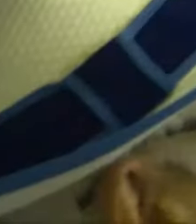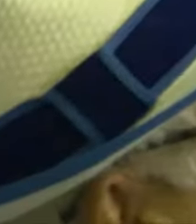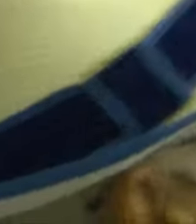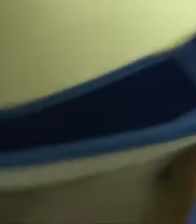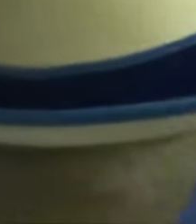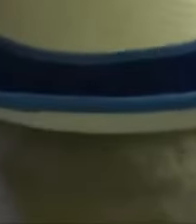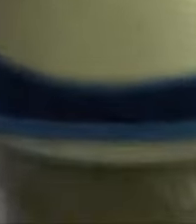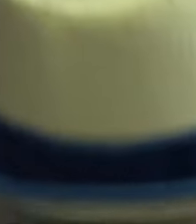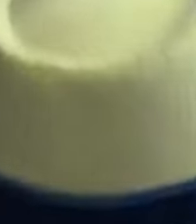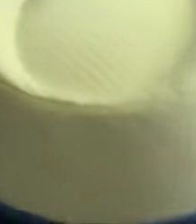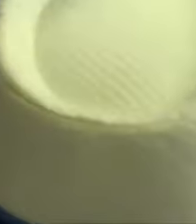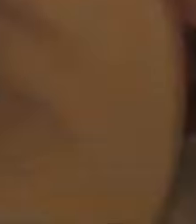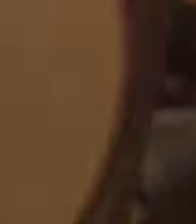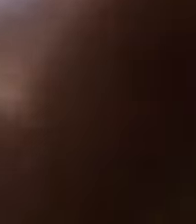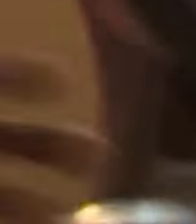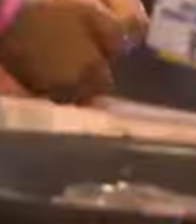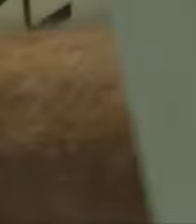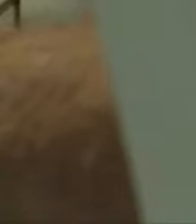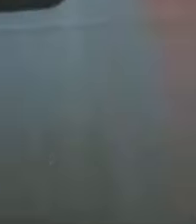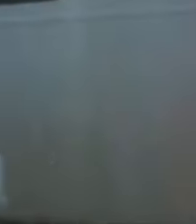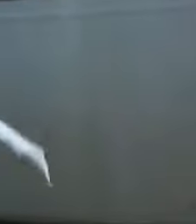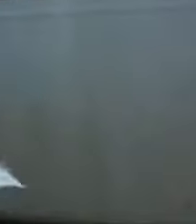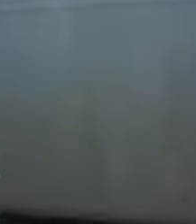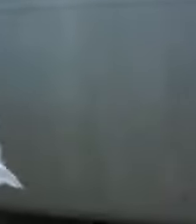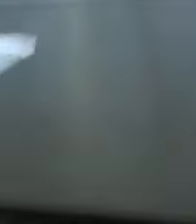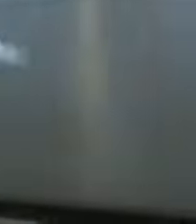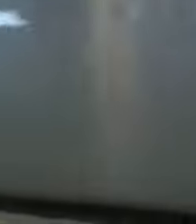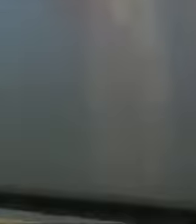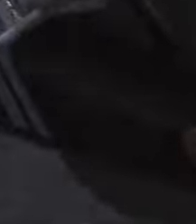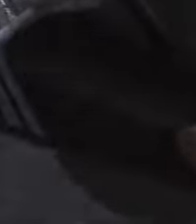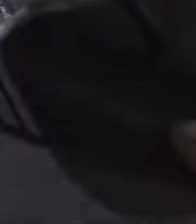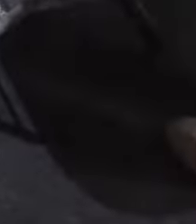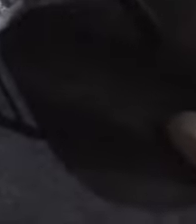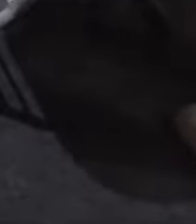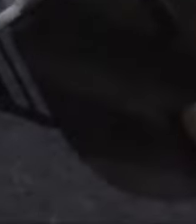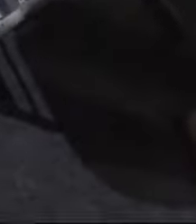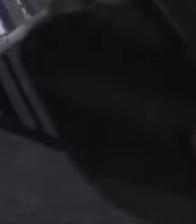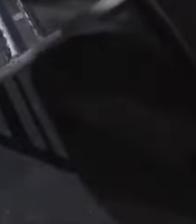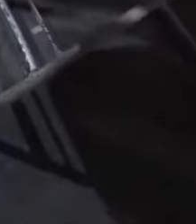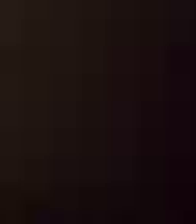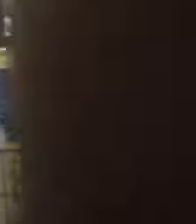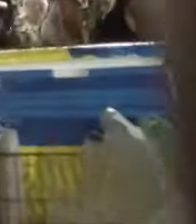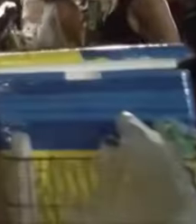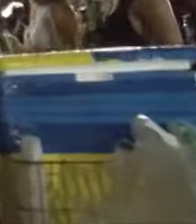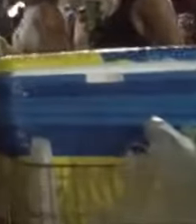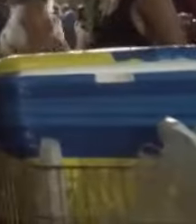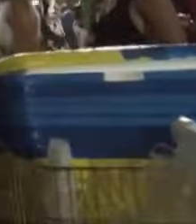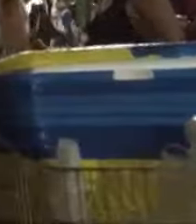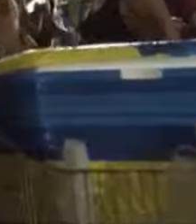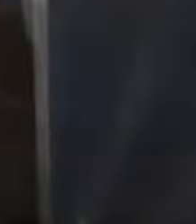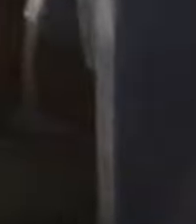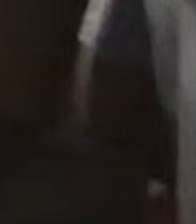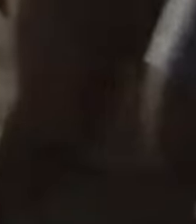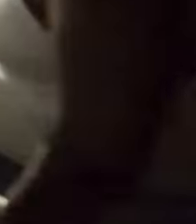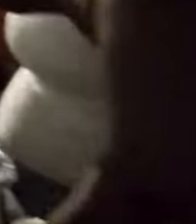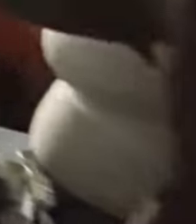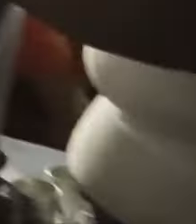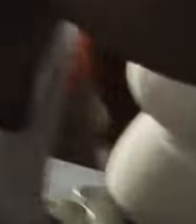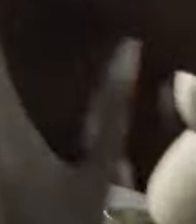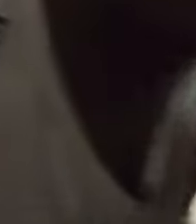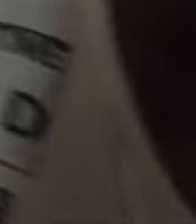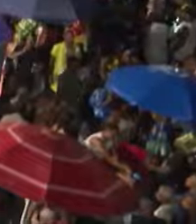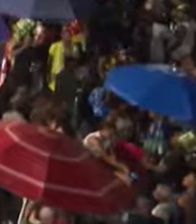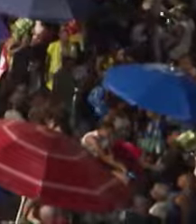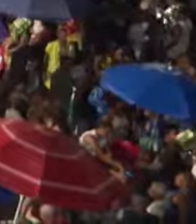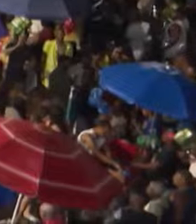pode parar! Hoje tem Estação Oswaldo